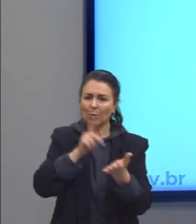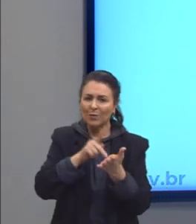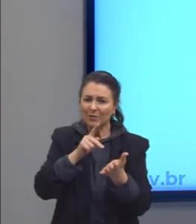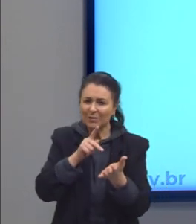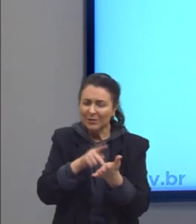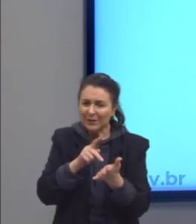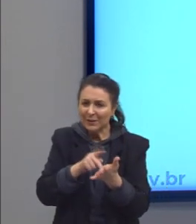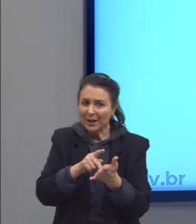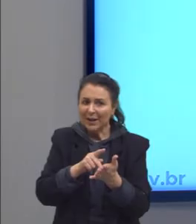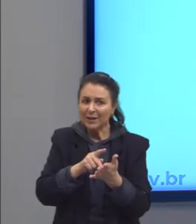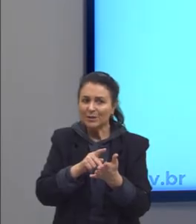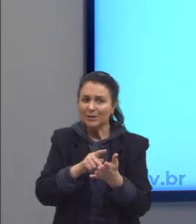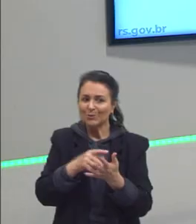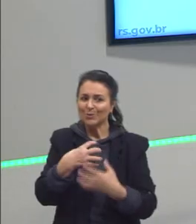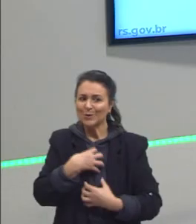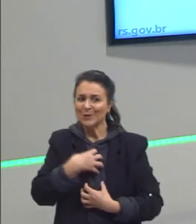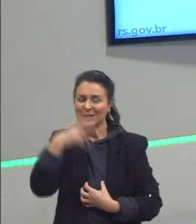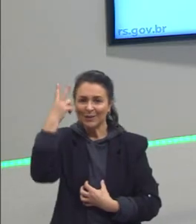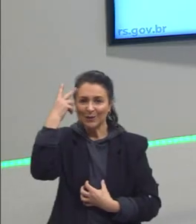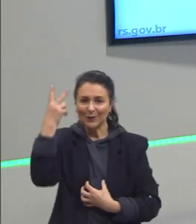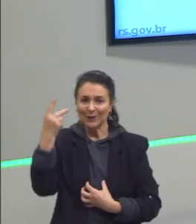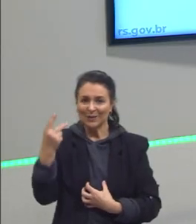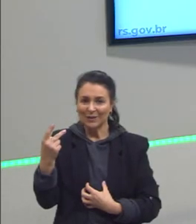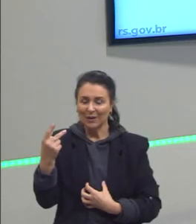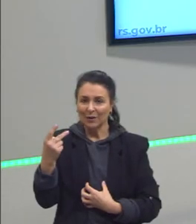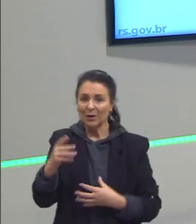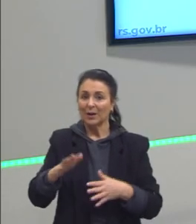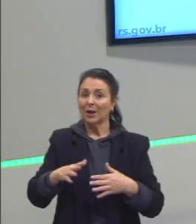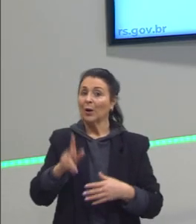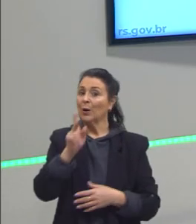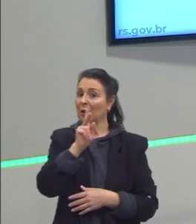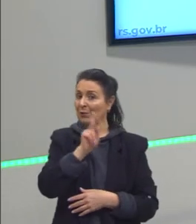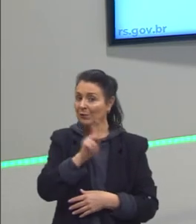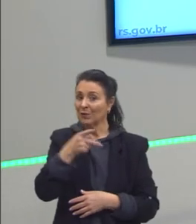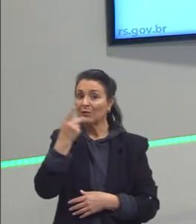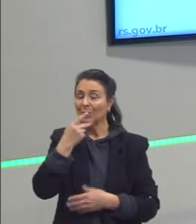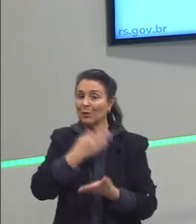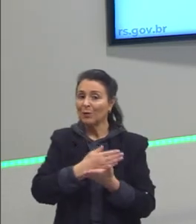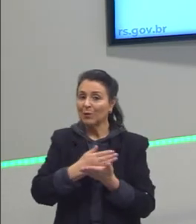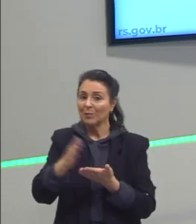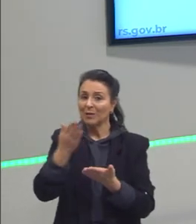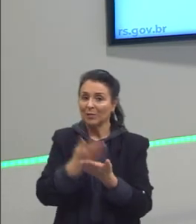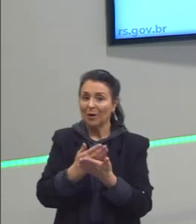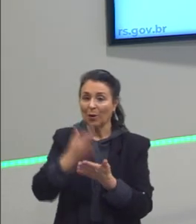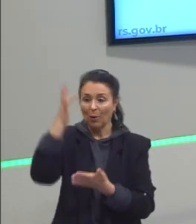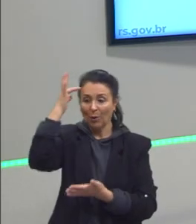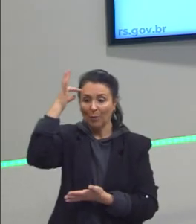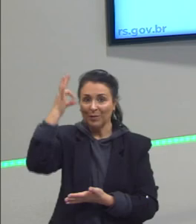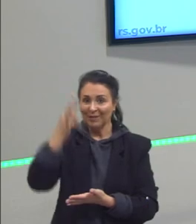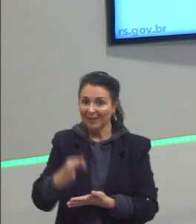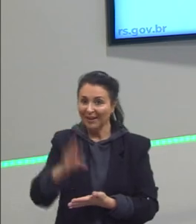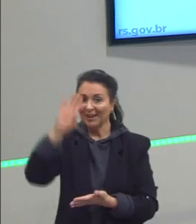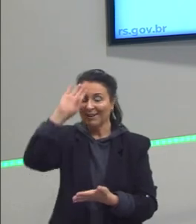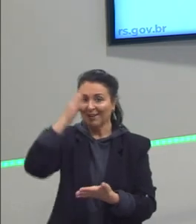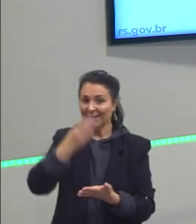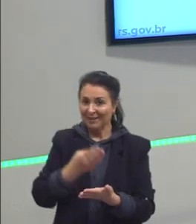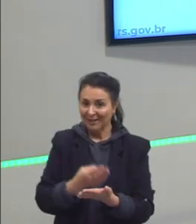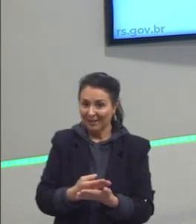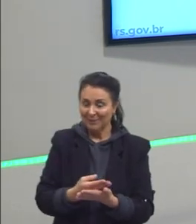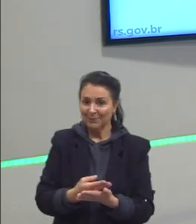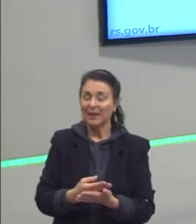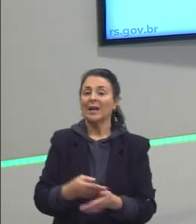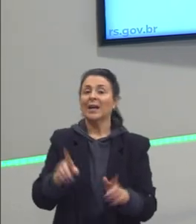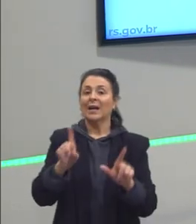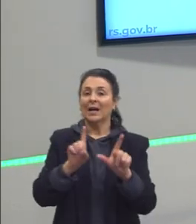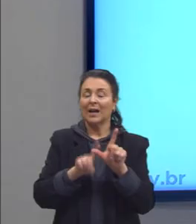meios naturais portanto aquele que eu comentei no início da aula né compreender para crer em São Tomás de Aquino a